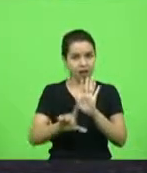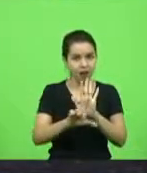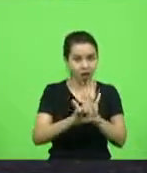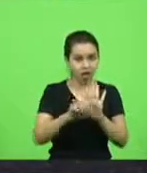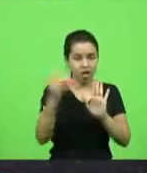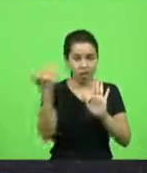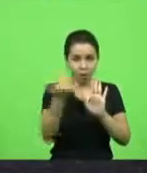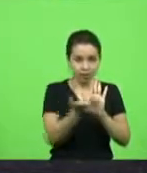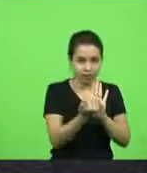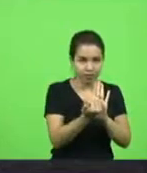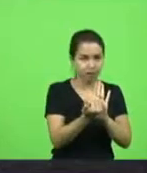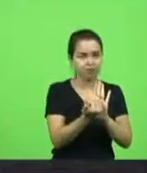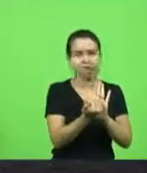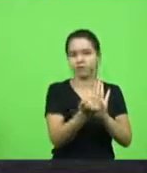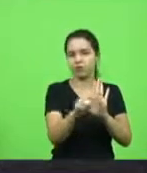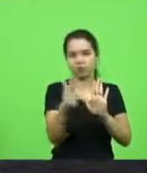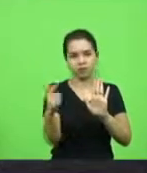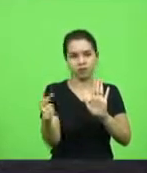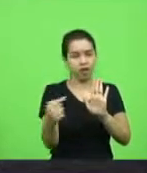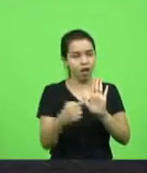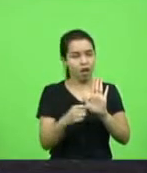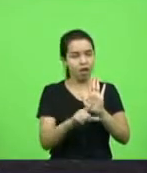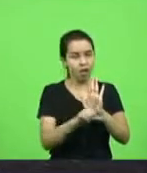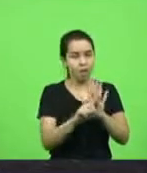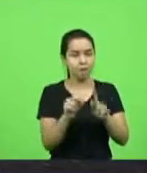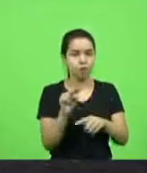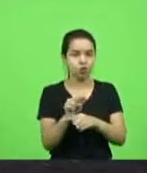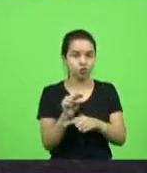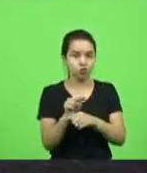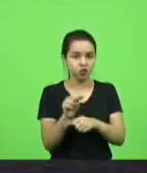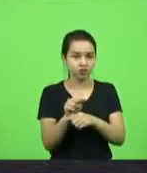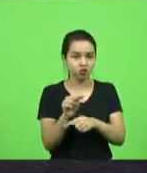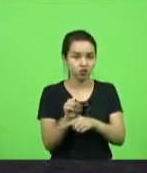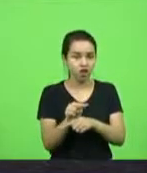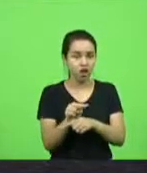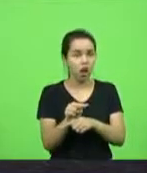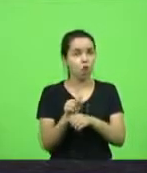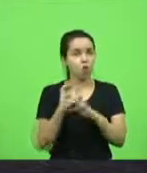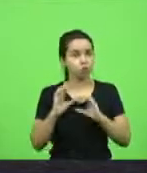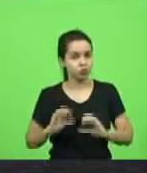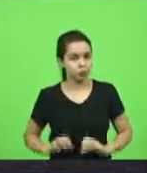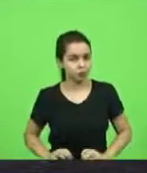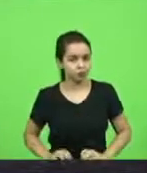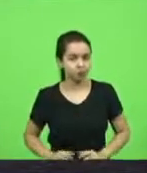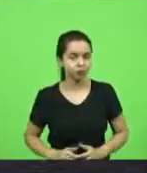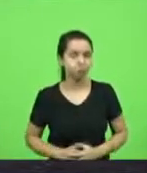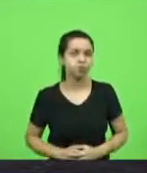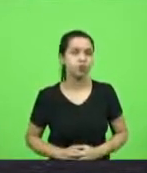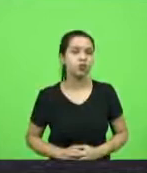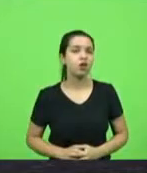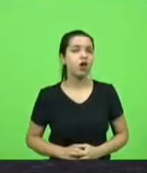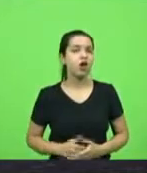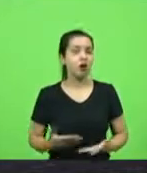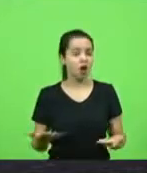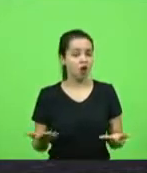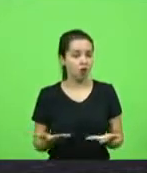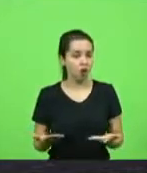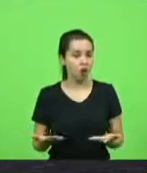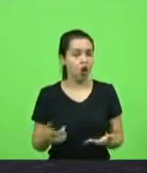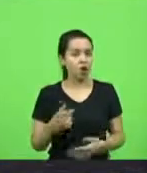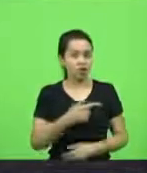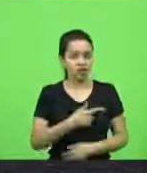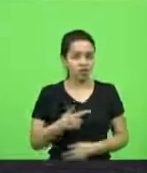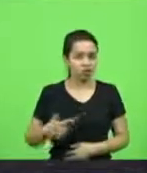que deveria proteger o consumidor e agora nós temos que passar por esse desconforto e o governador vetar um projeto